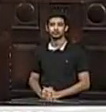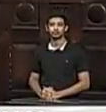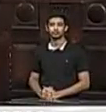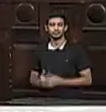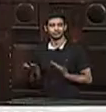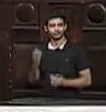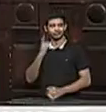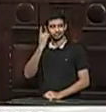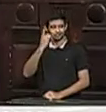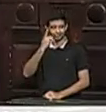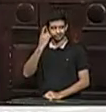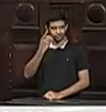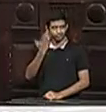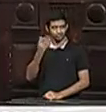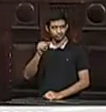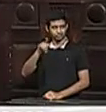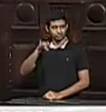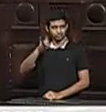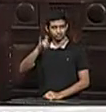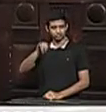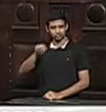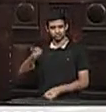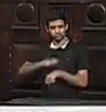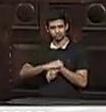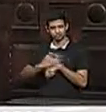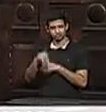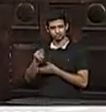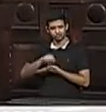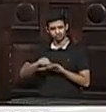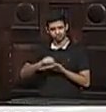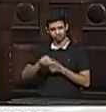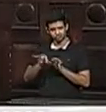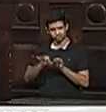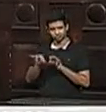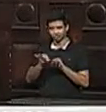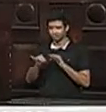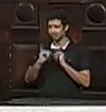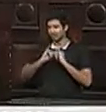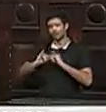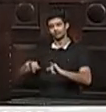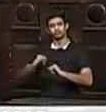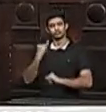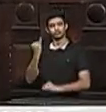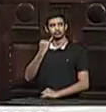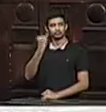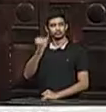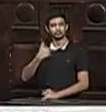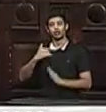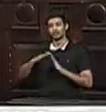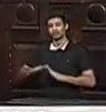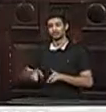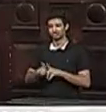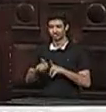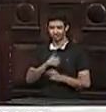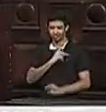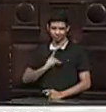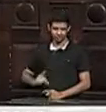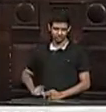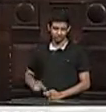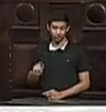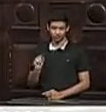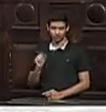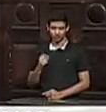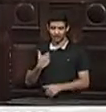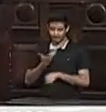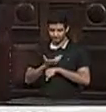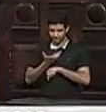deputado André Lazzaroni, que é o autor, deveria ser alertado. Eu ia solicitar, inclusive, senhor presidente, que esta